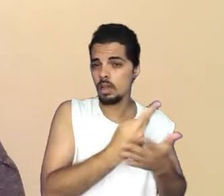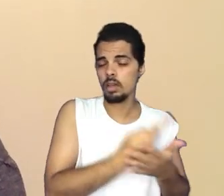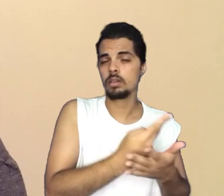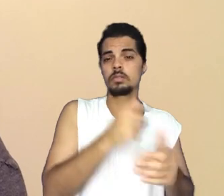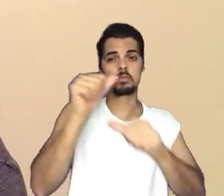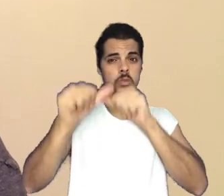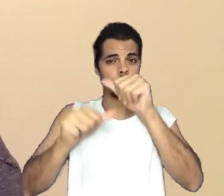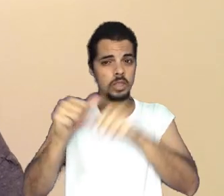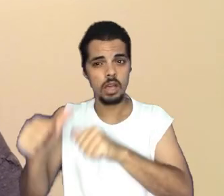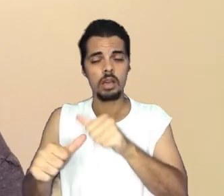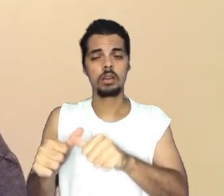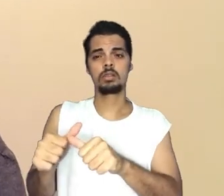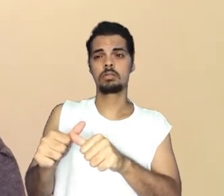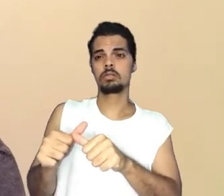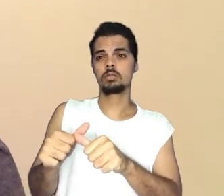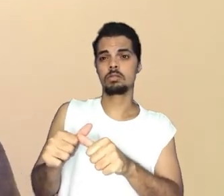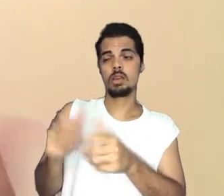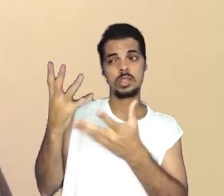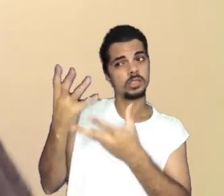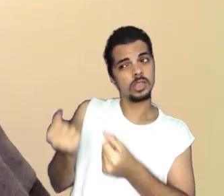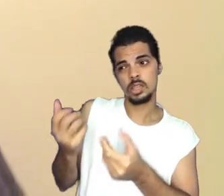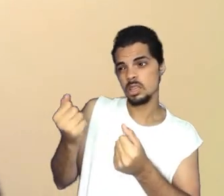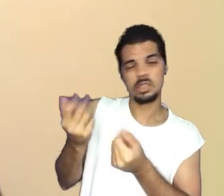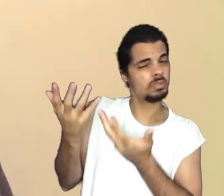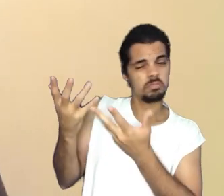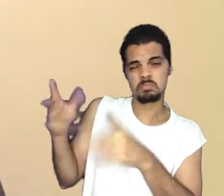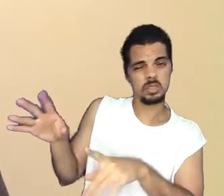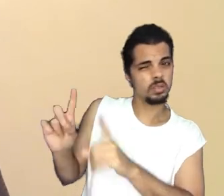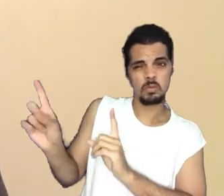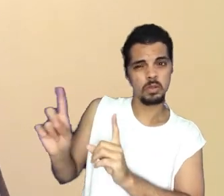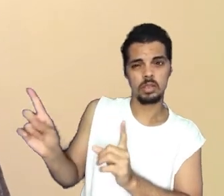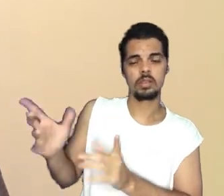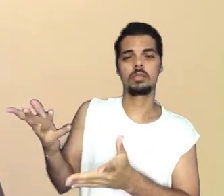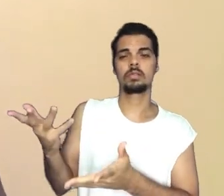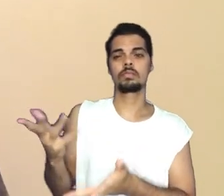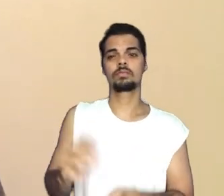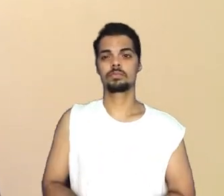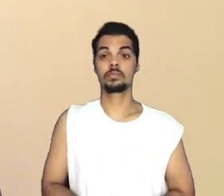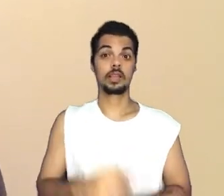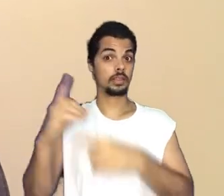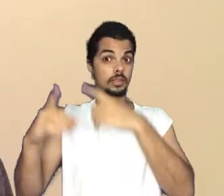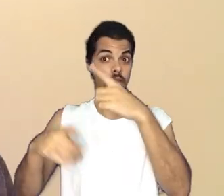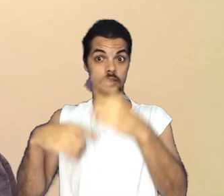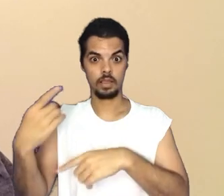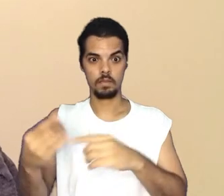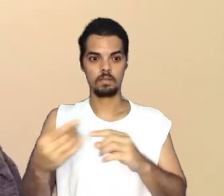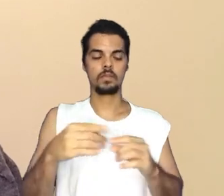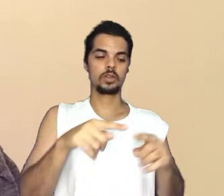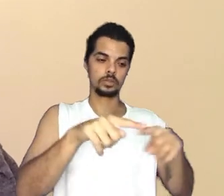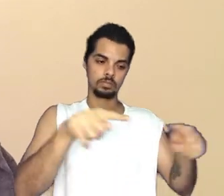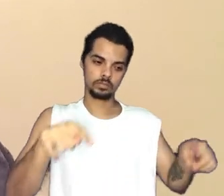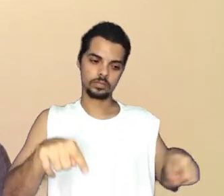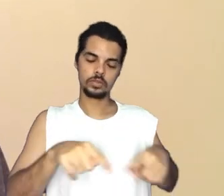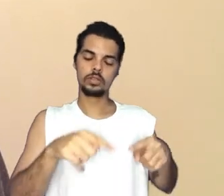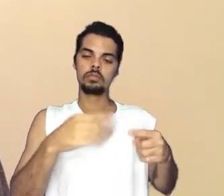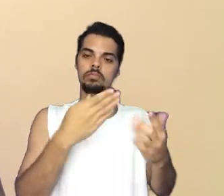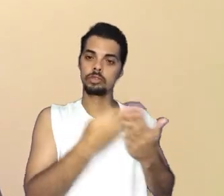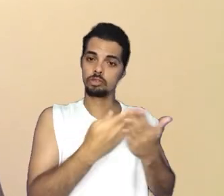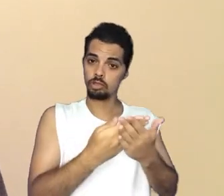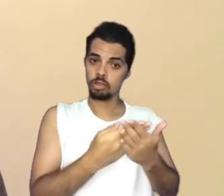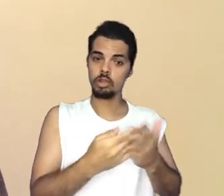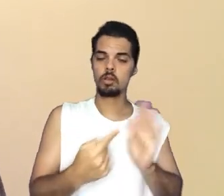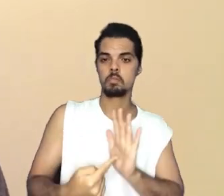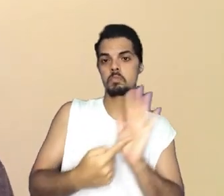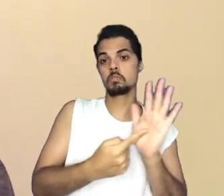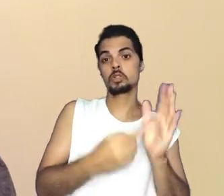algumas sugestões, algumas coisas que eu acho que poderiam ser feitas em sala de aula com base no texto.